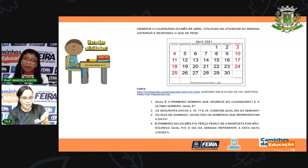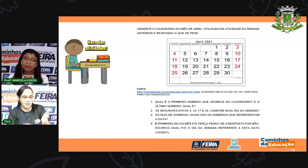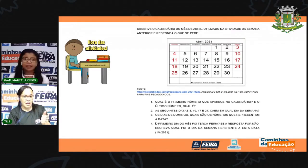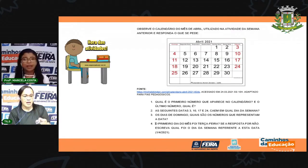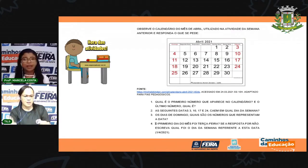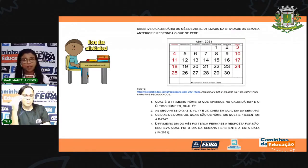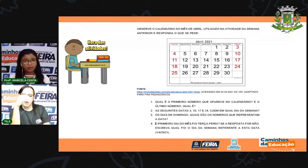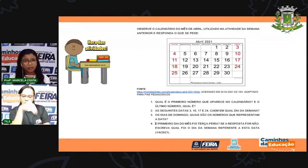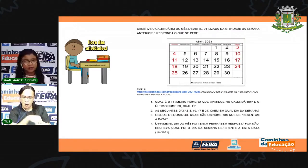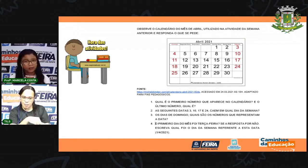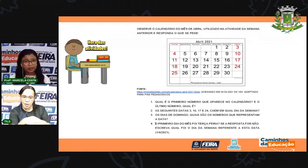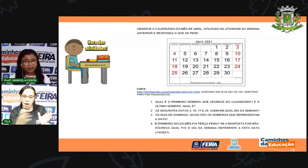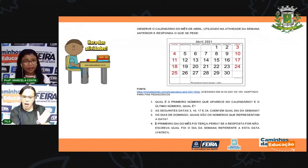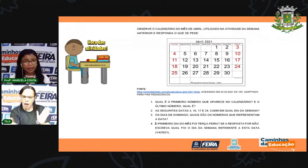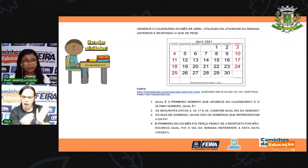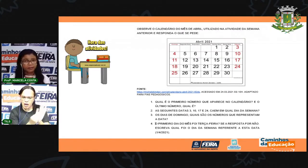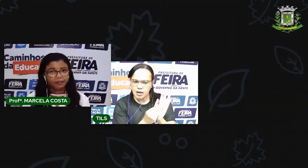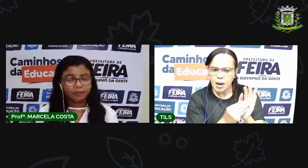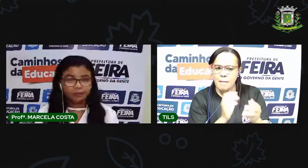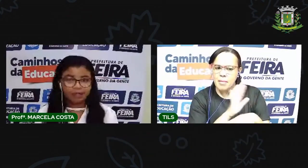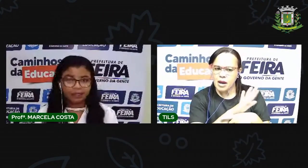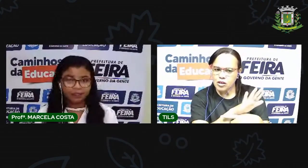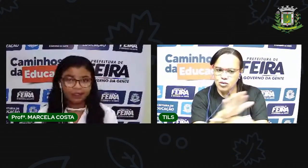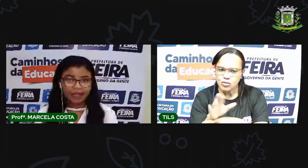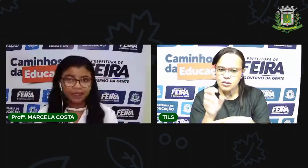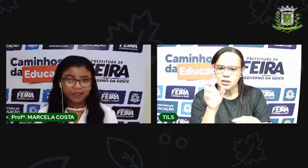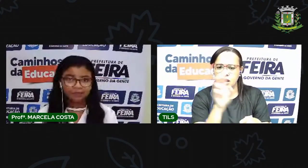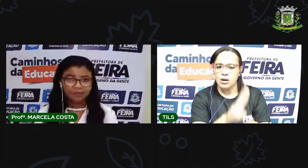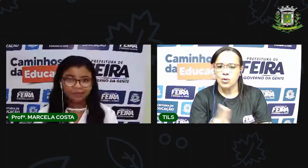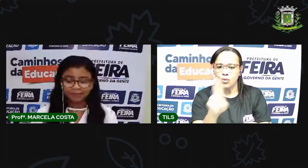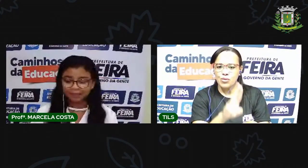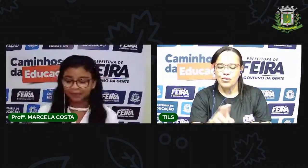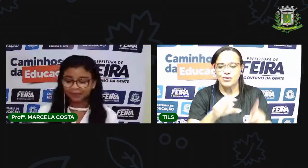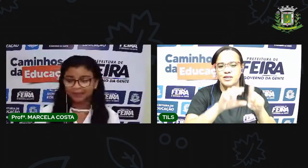ainda mais A utilizar o calendário Vamos ver essa atividade?